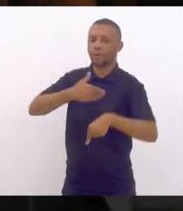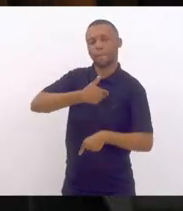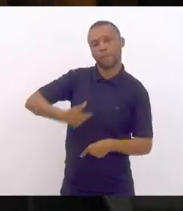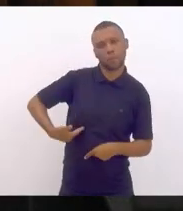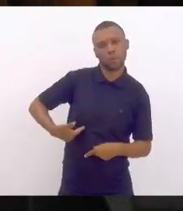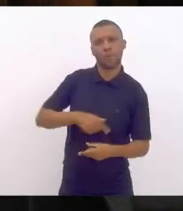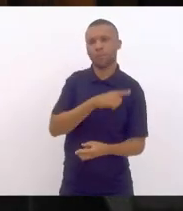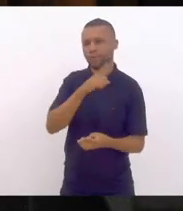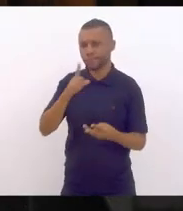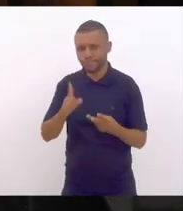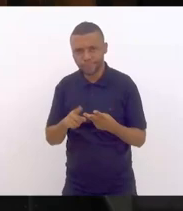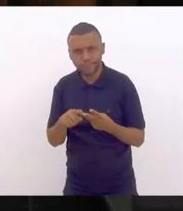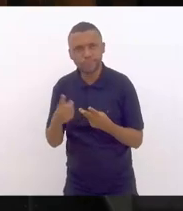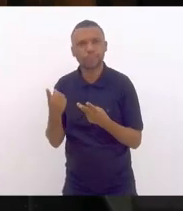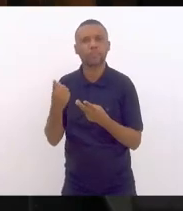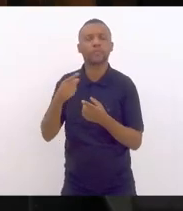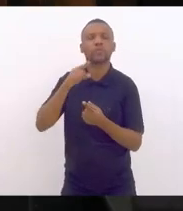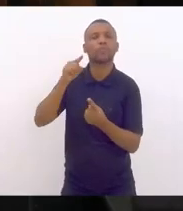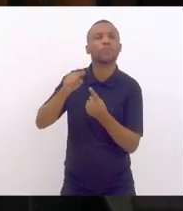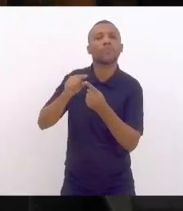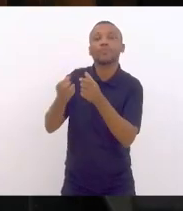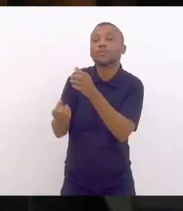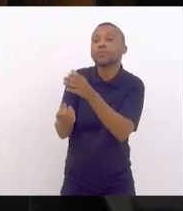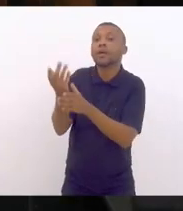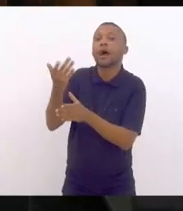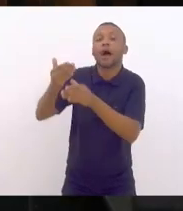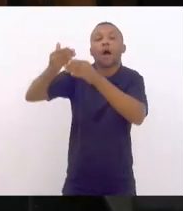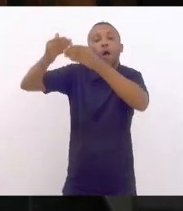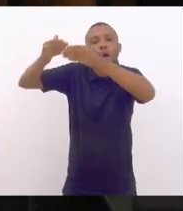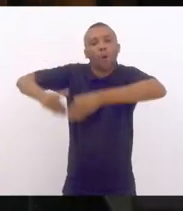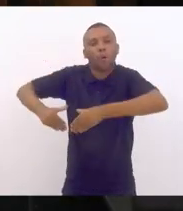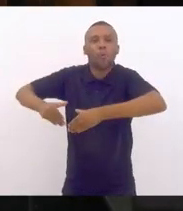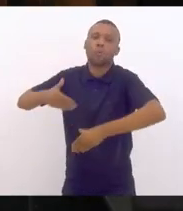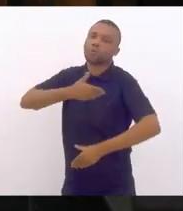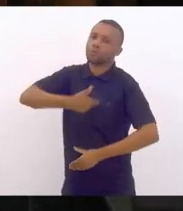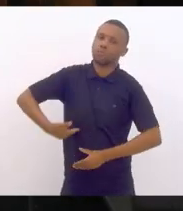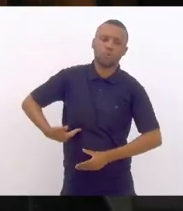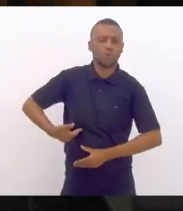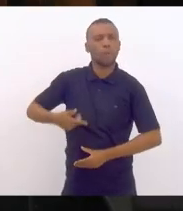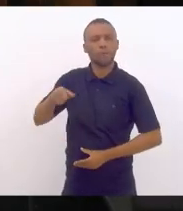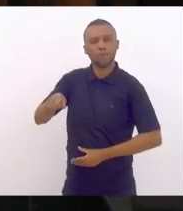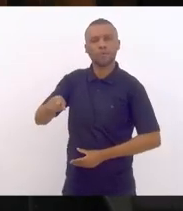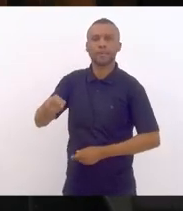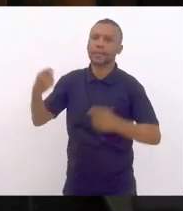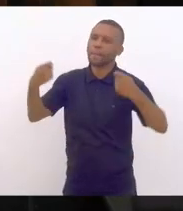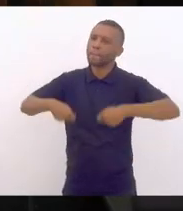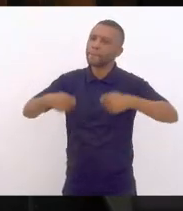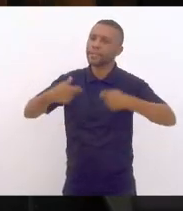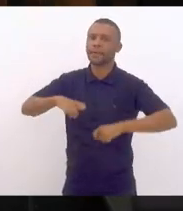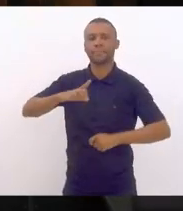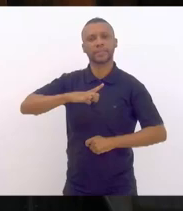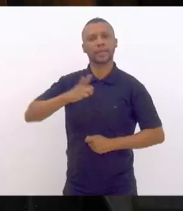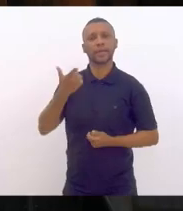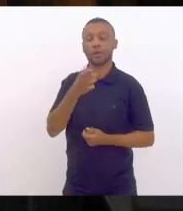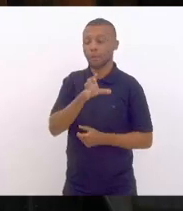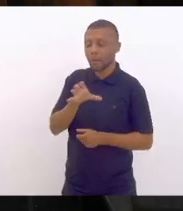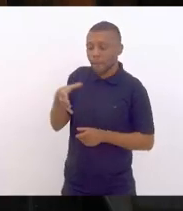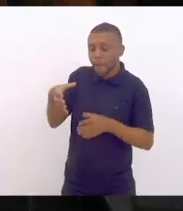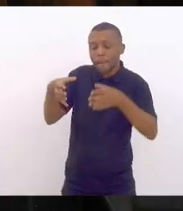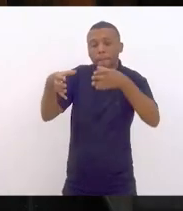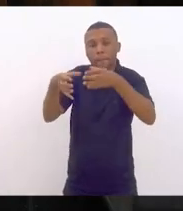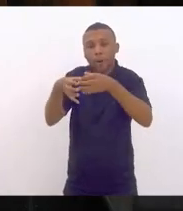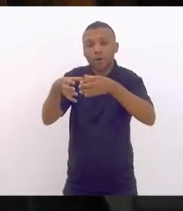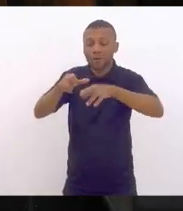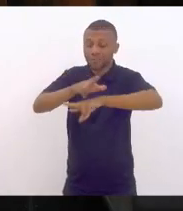de efetivar concursos públicos que teria que ter uma equipe